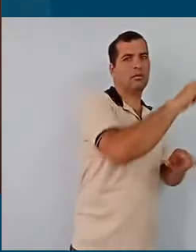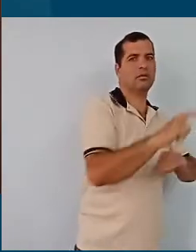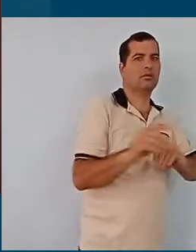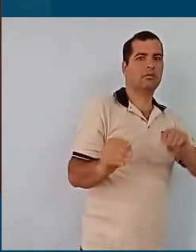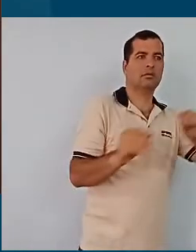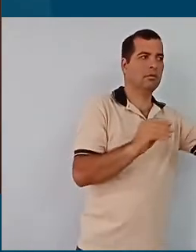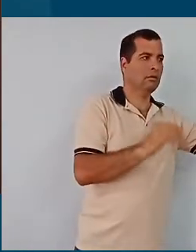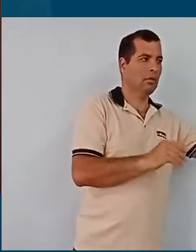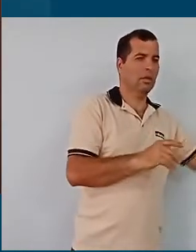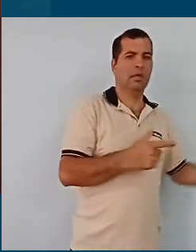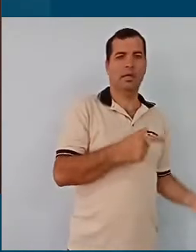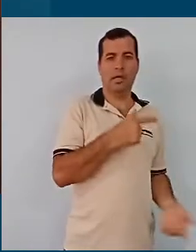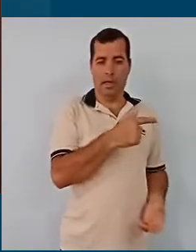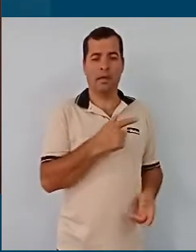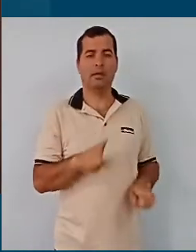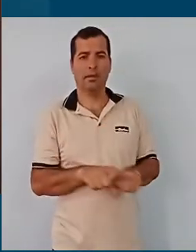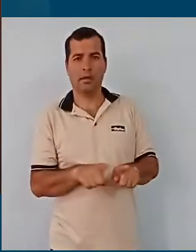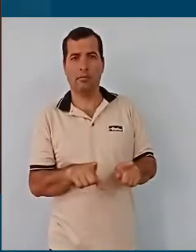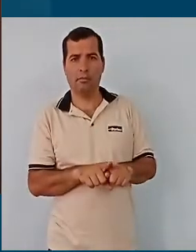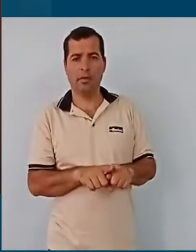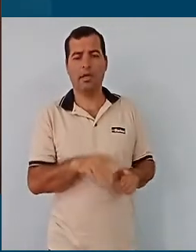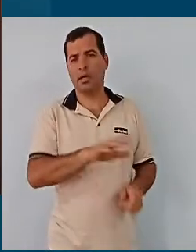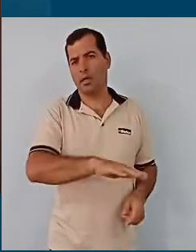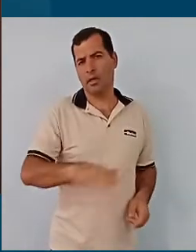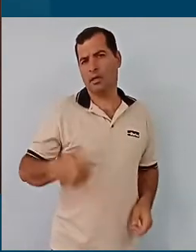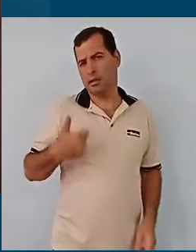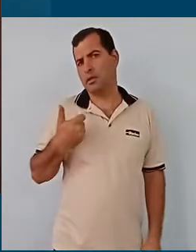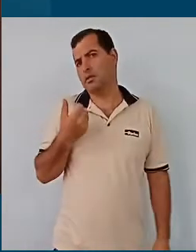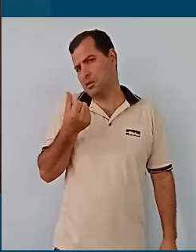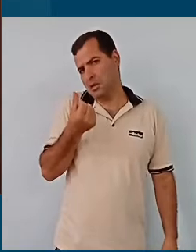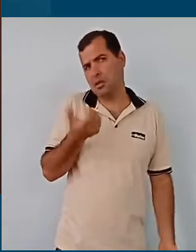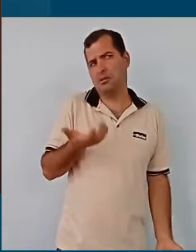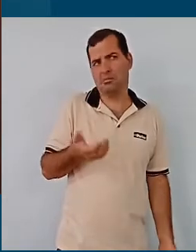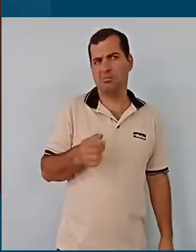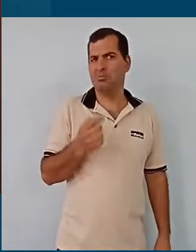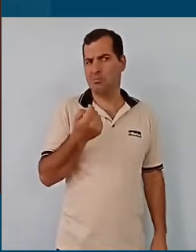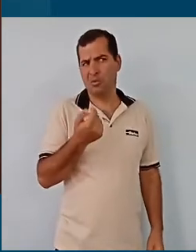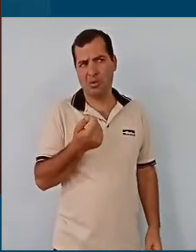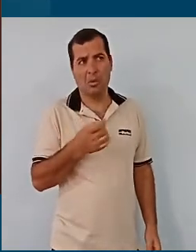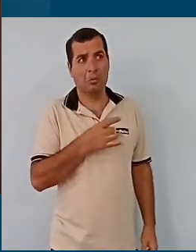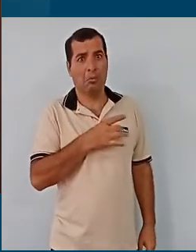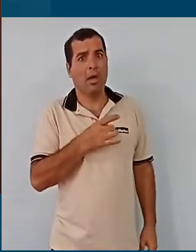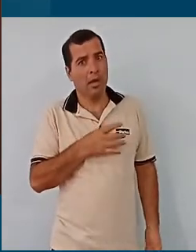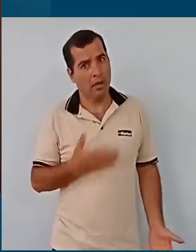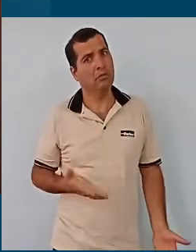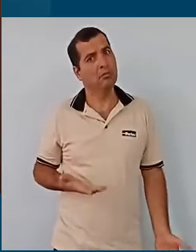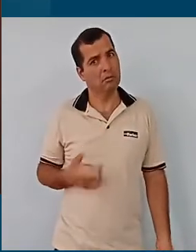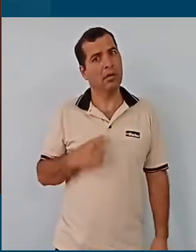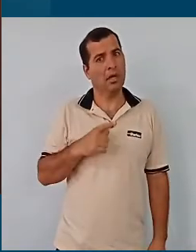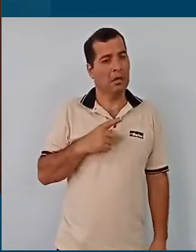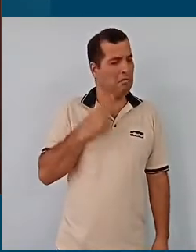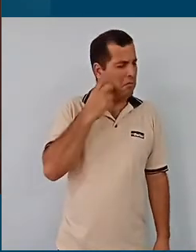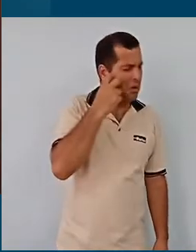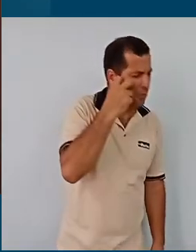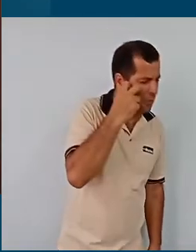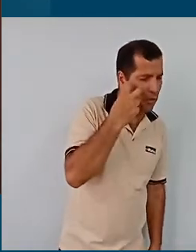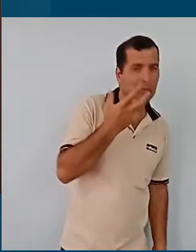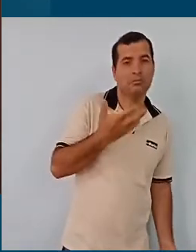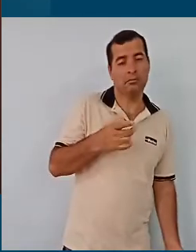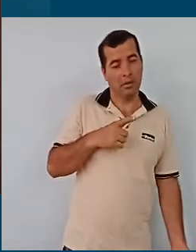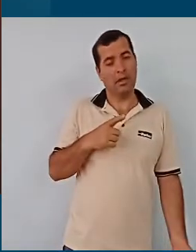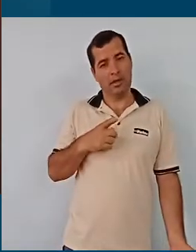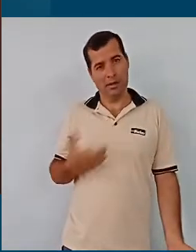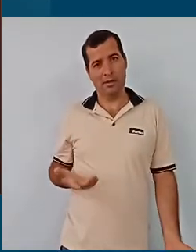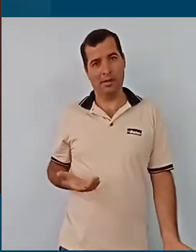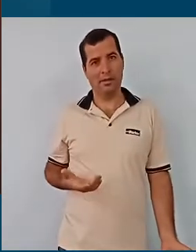mesma, né, daqui a pouco, mesmo a criança de 6 anos talvez vá muito com medo para a escola, muito tímida para a escola, mas ela mesma